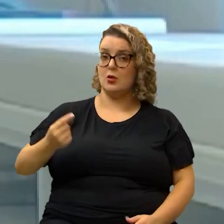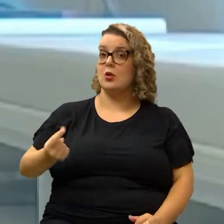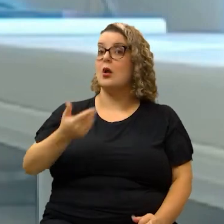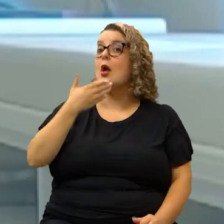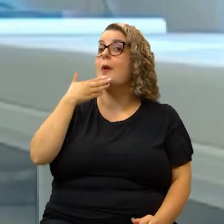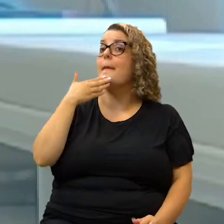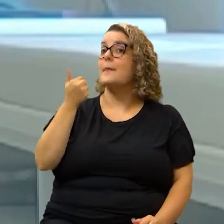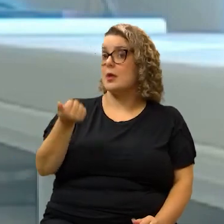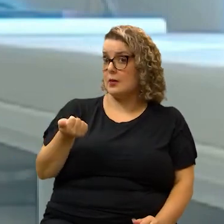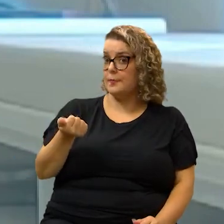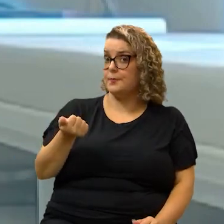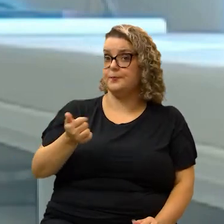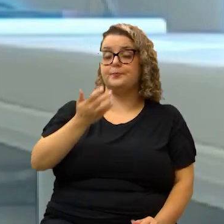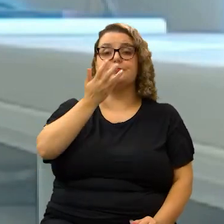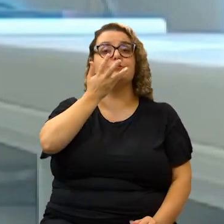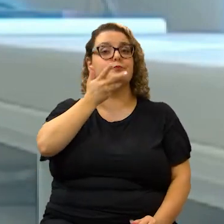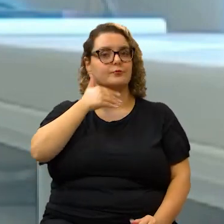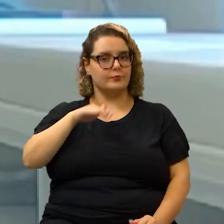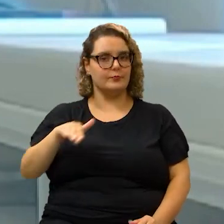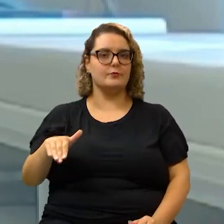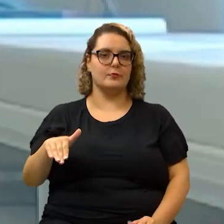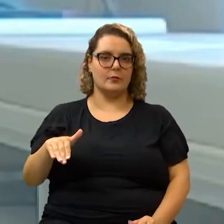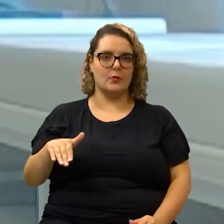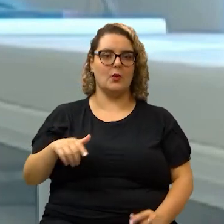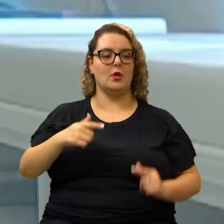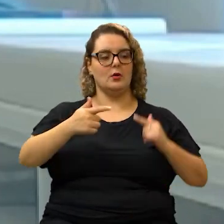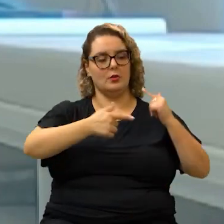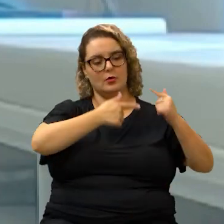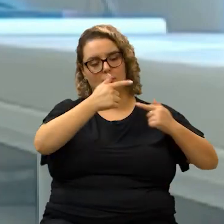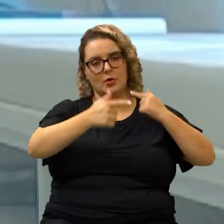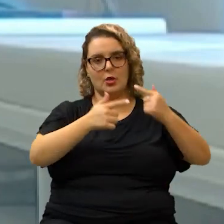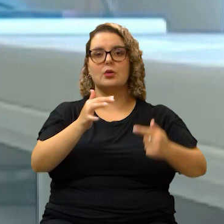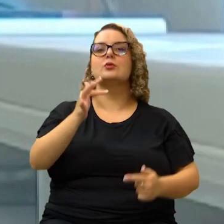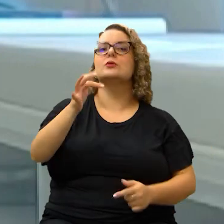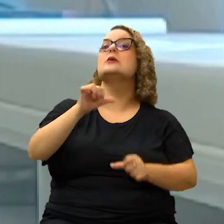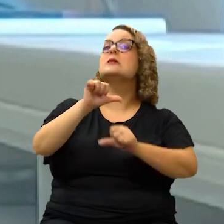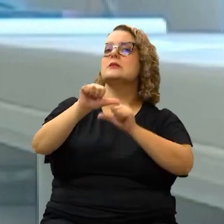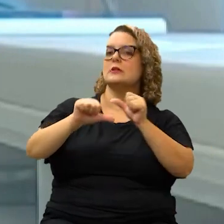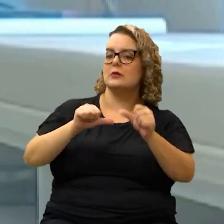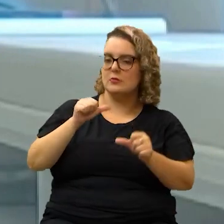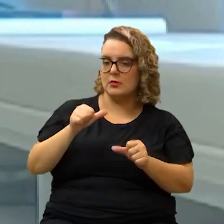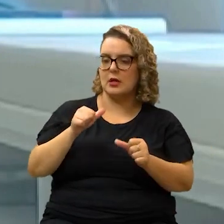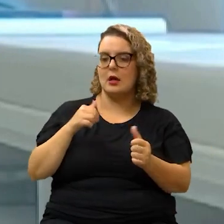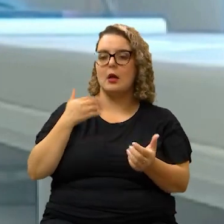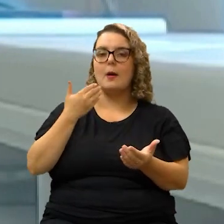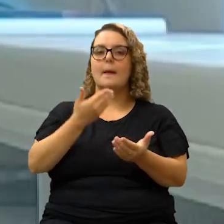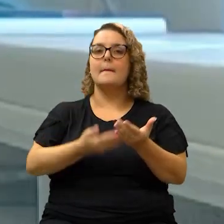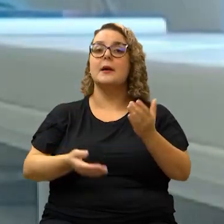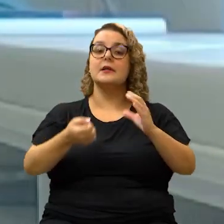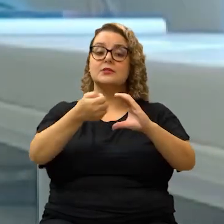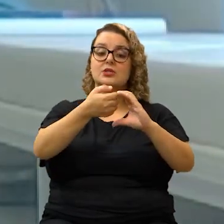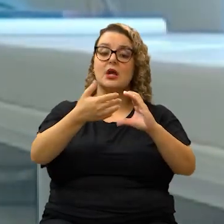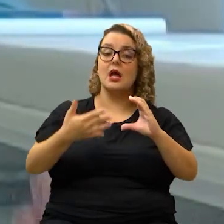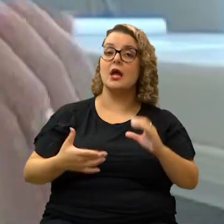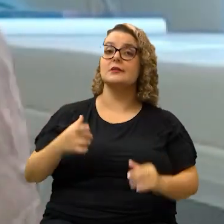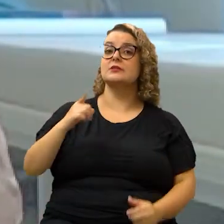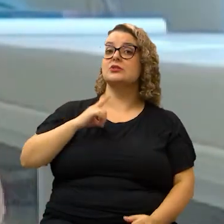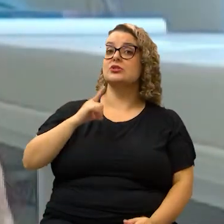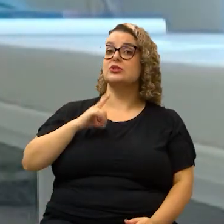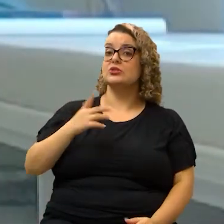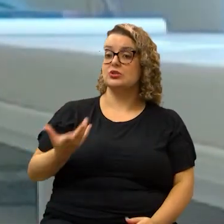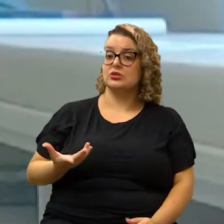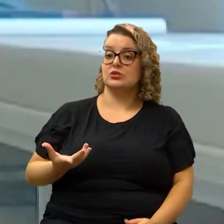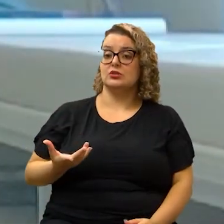melhor ainda a criança passa para a sua geração futura essa mudança, perde aquela característica que ela tinha